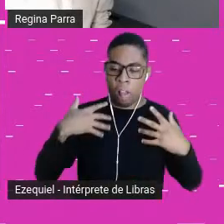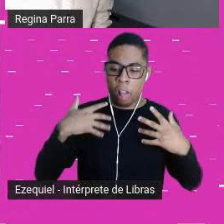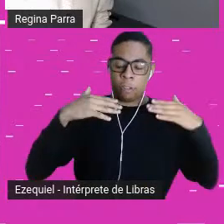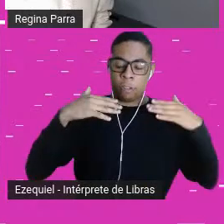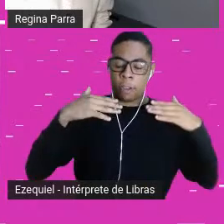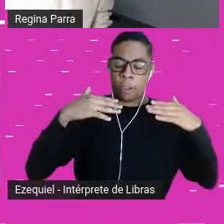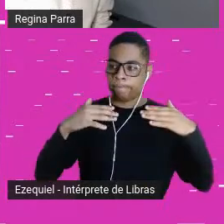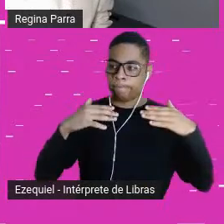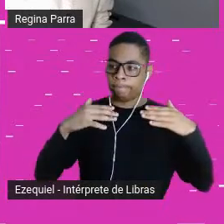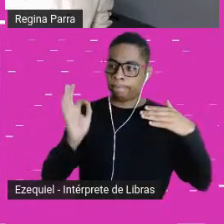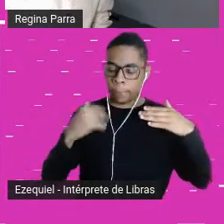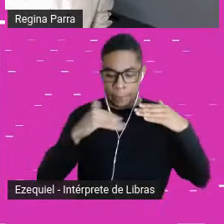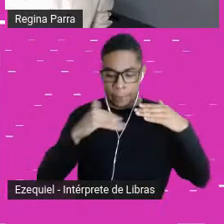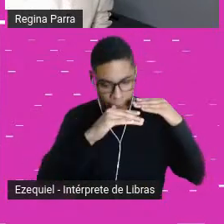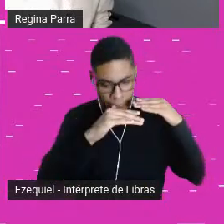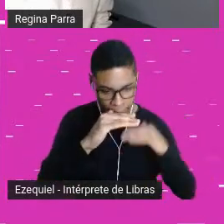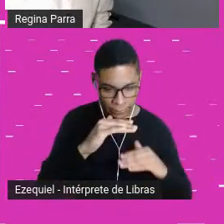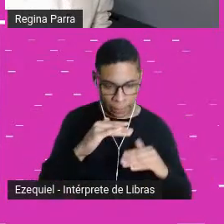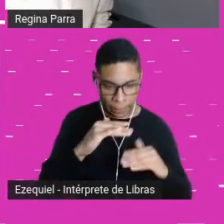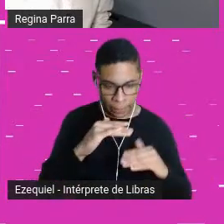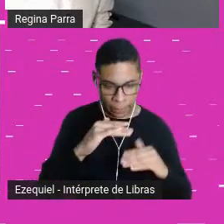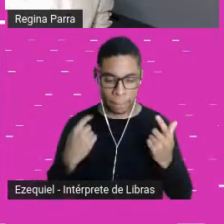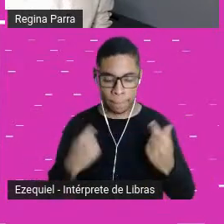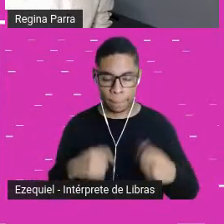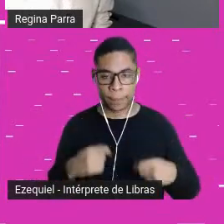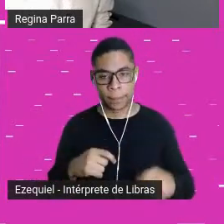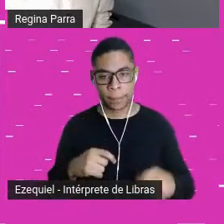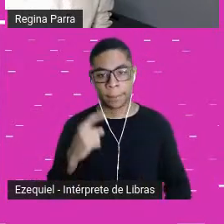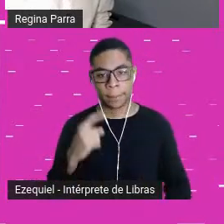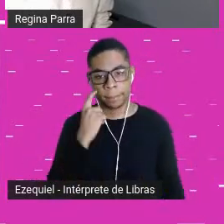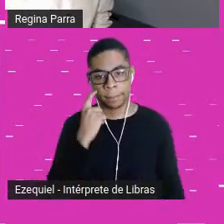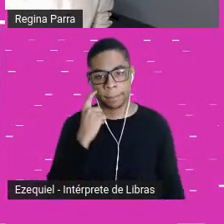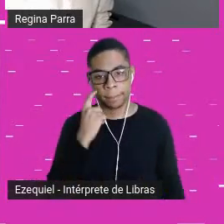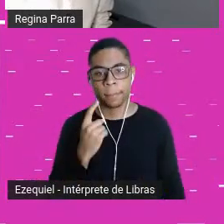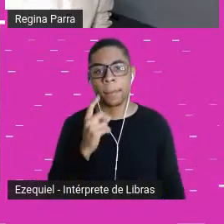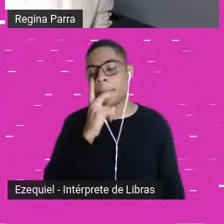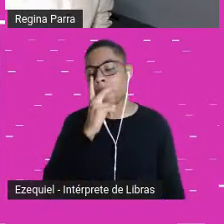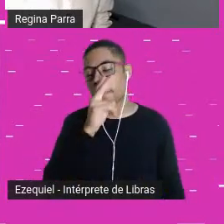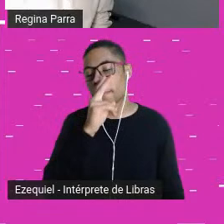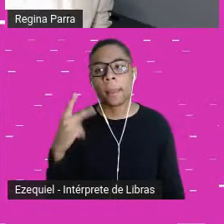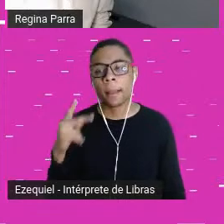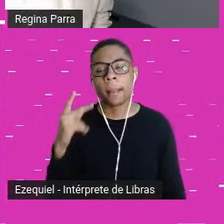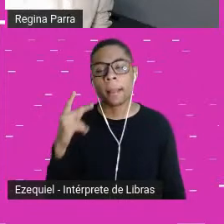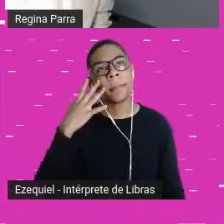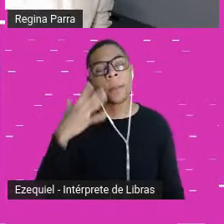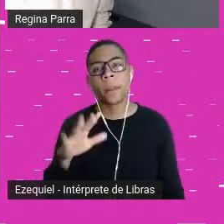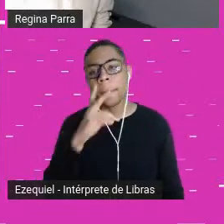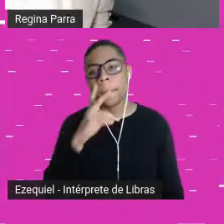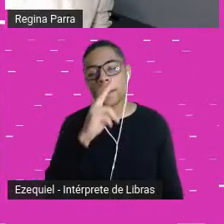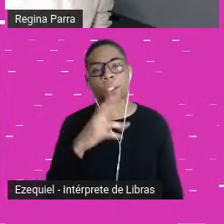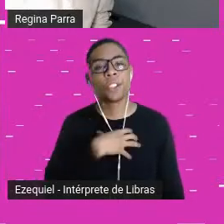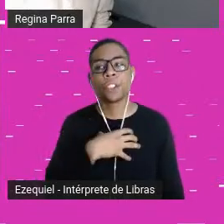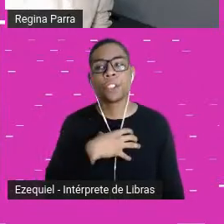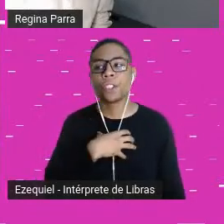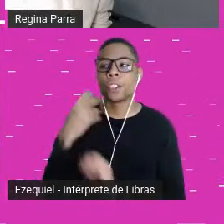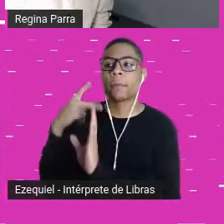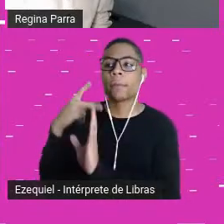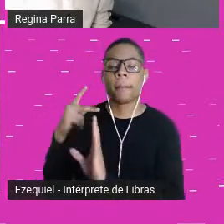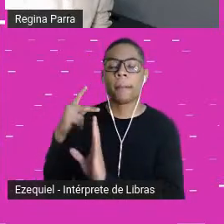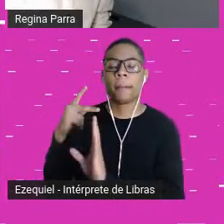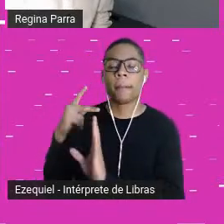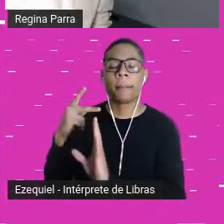Realmente era uma natureza absolutamente, né, descontrolada e, ao mesmo tempo, muito certeira,